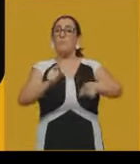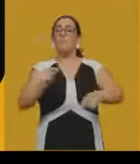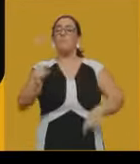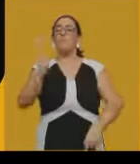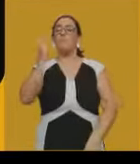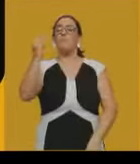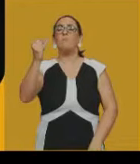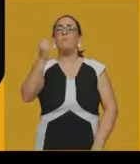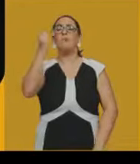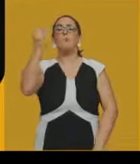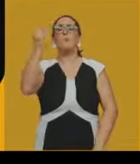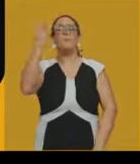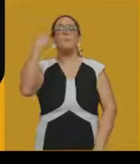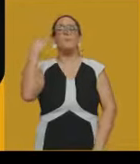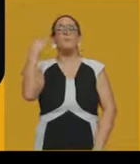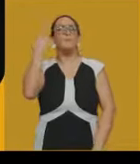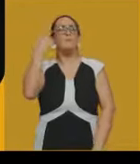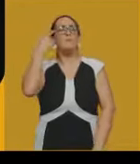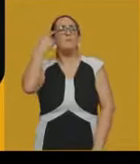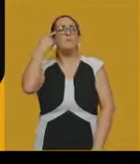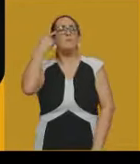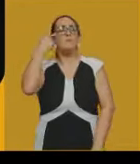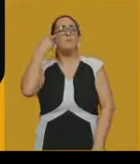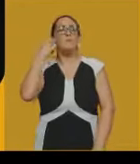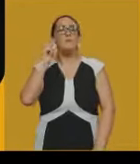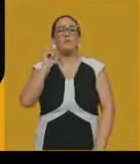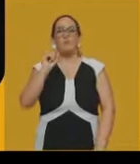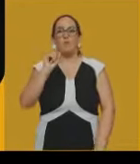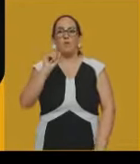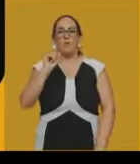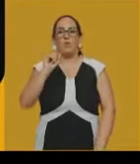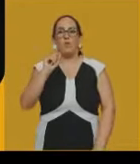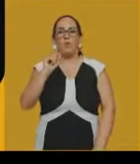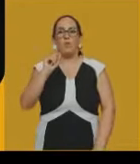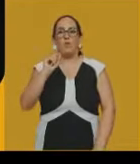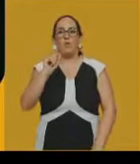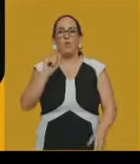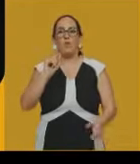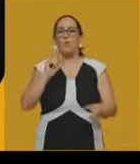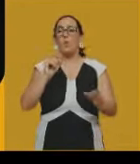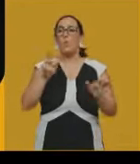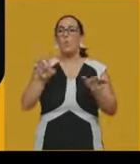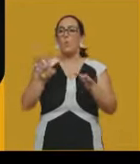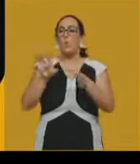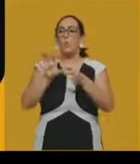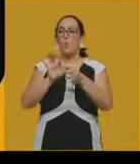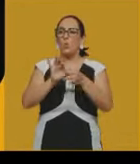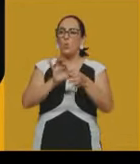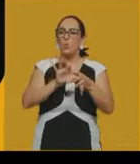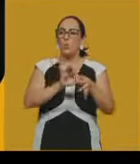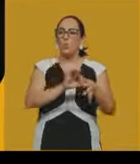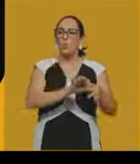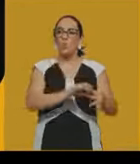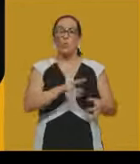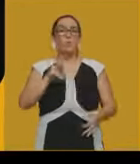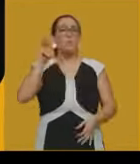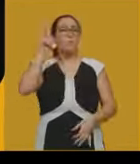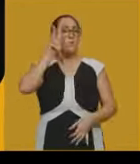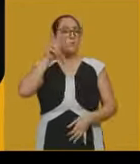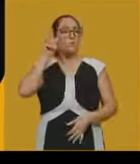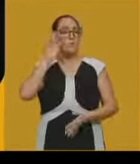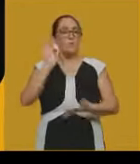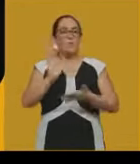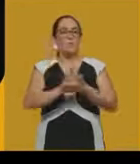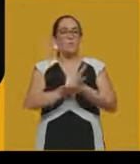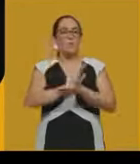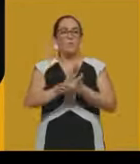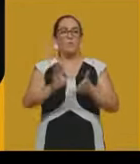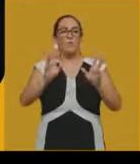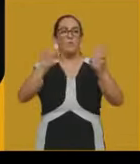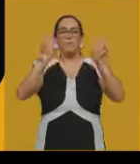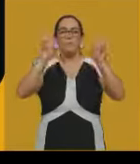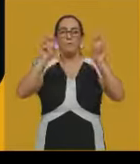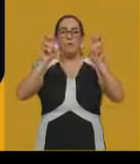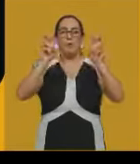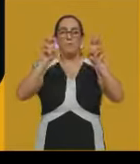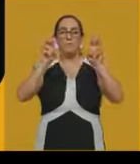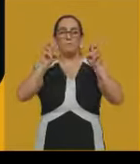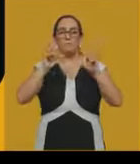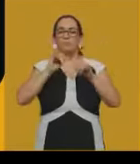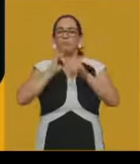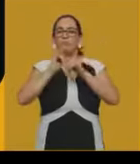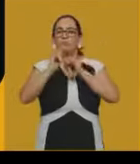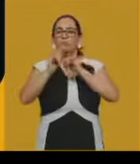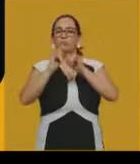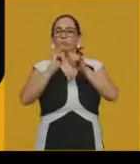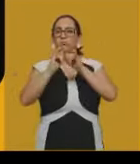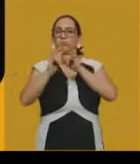mencionar que, neste contexto histórico, algumas teorias aí, principalmente, que são divulgadas na Europa, elas